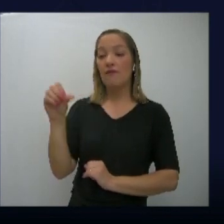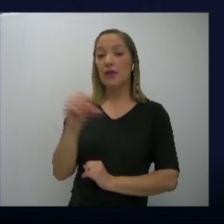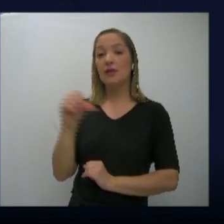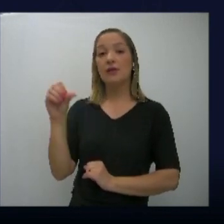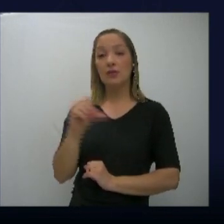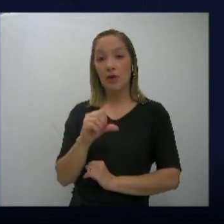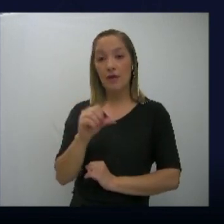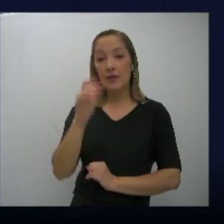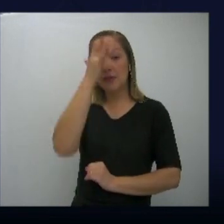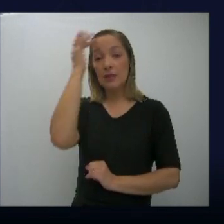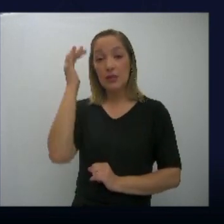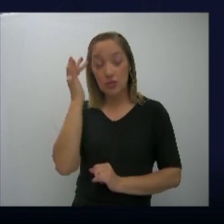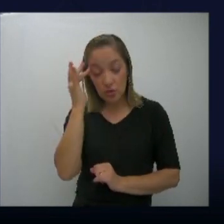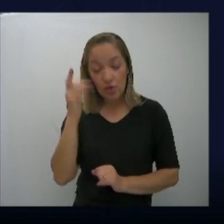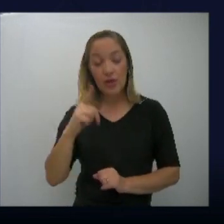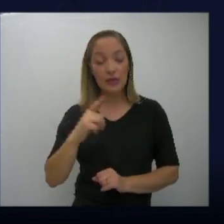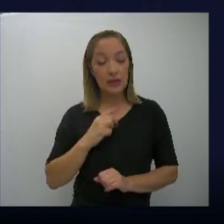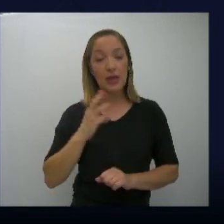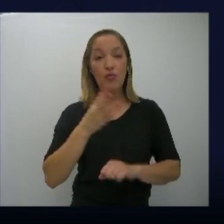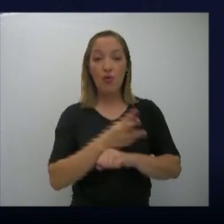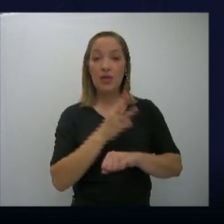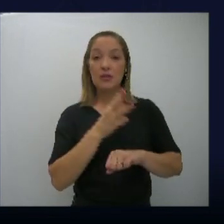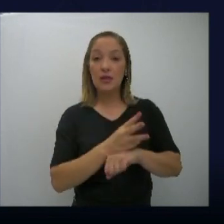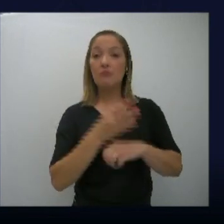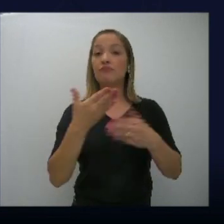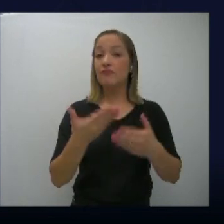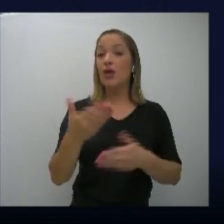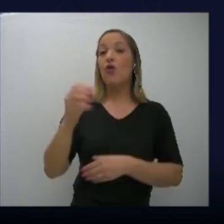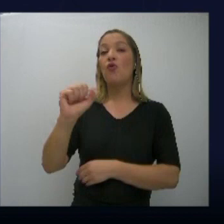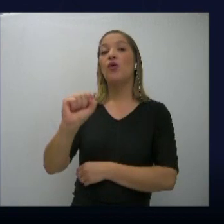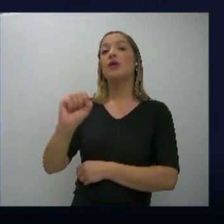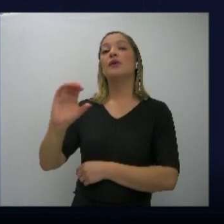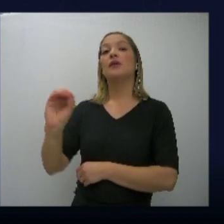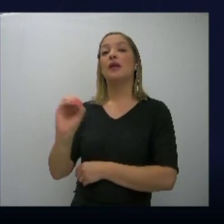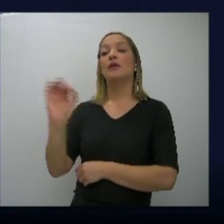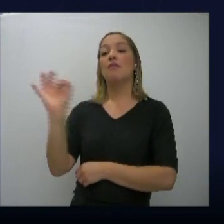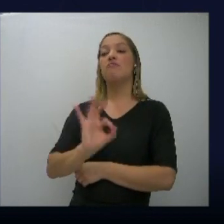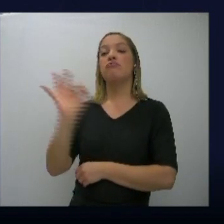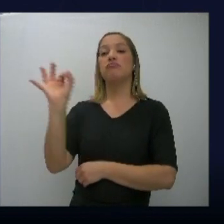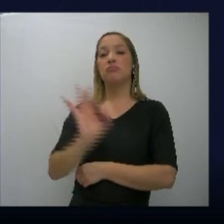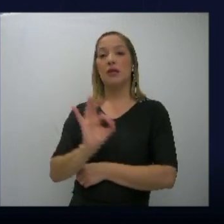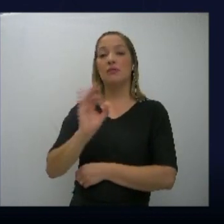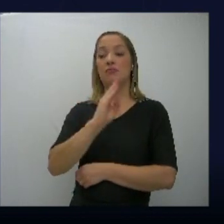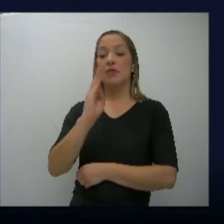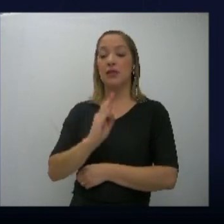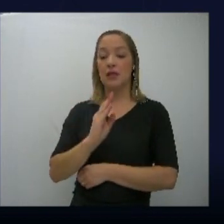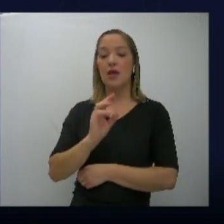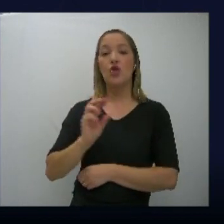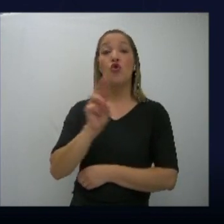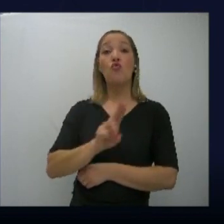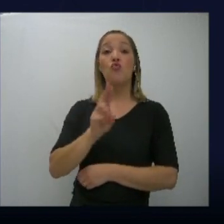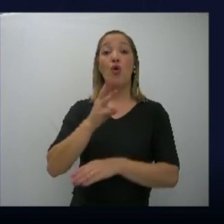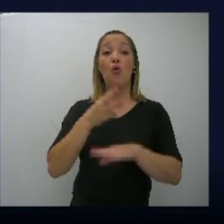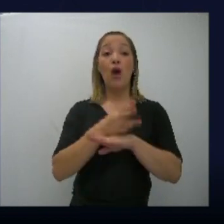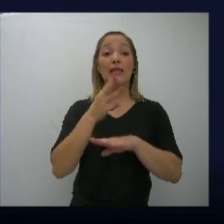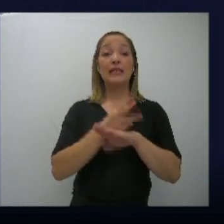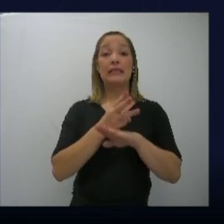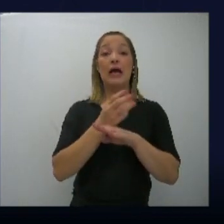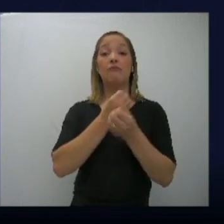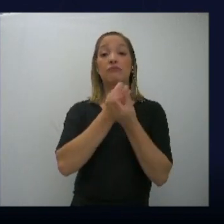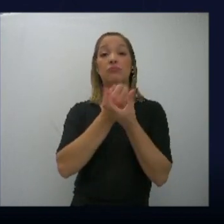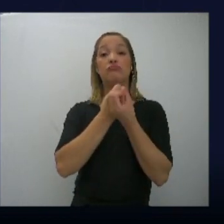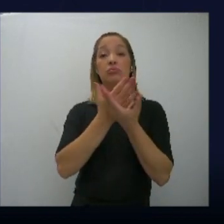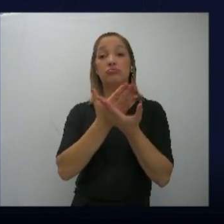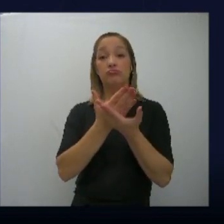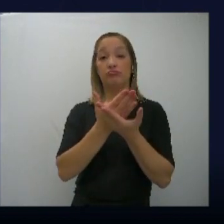WhatsApp não é à toa que oitenta por cento dos brasileiros usam o WhatsApp como fonte de informação ranking de aplicativos no